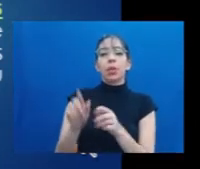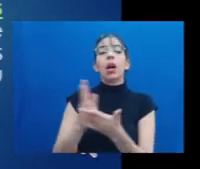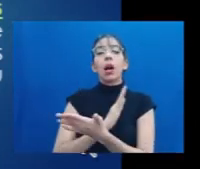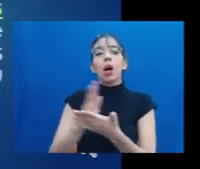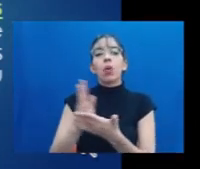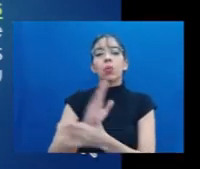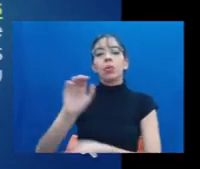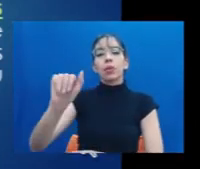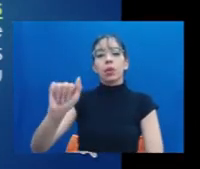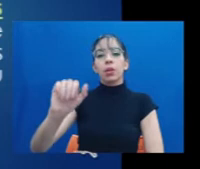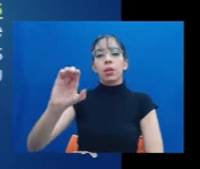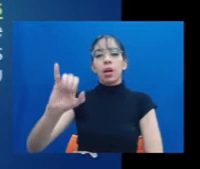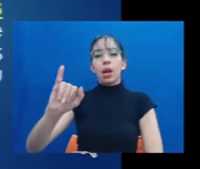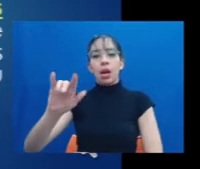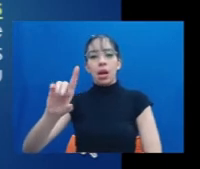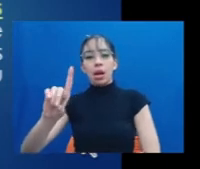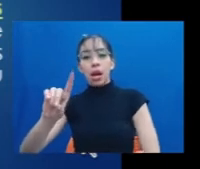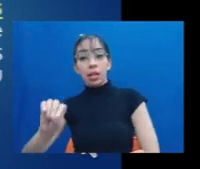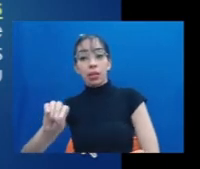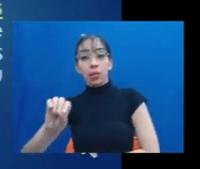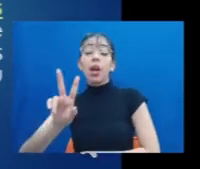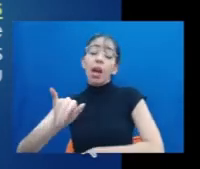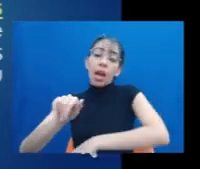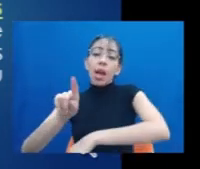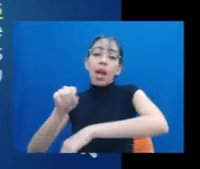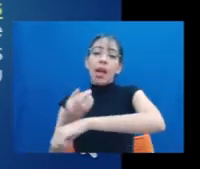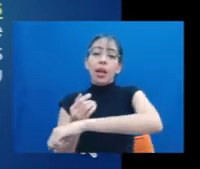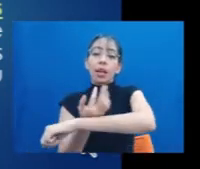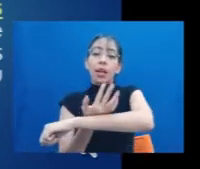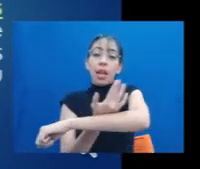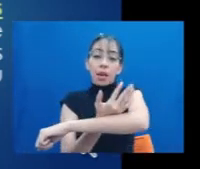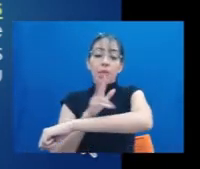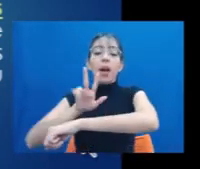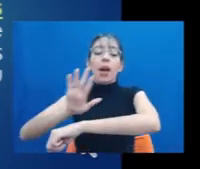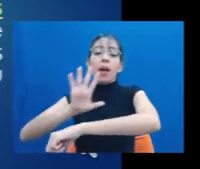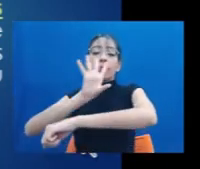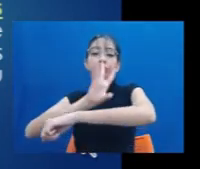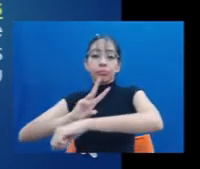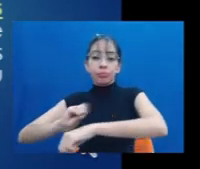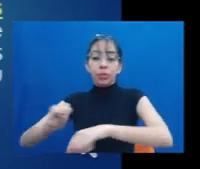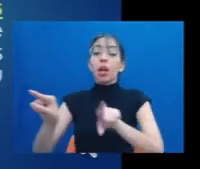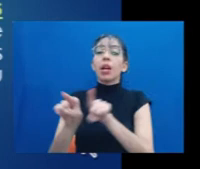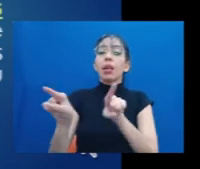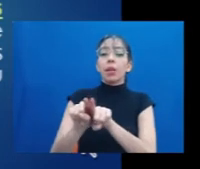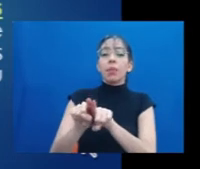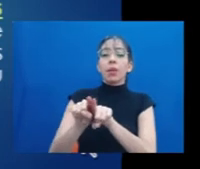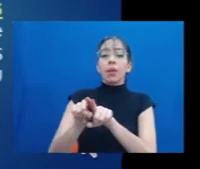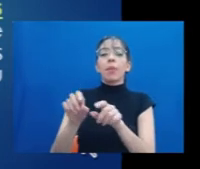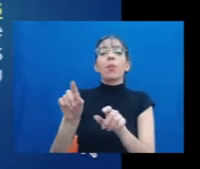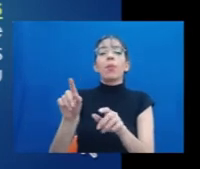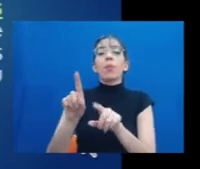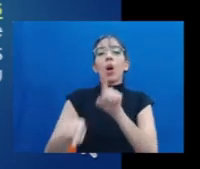ácidas a substâncias básicas, que também podem provocar queimaduras, e os produtos reativos, que explodem de maneira violenta.